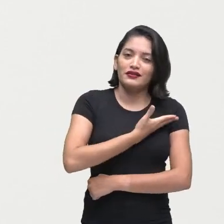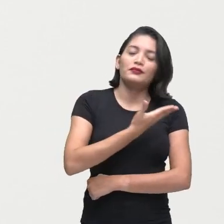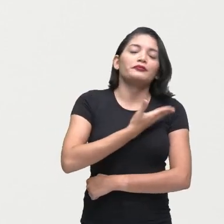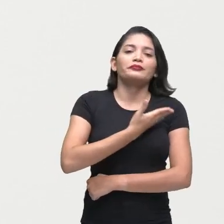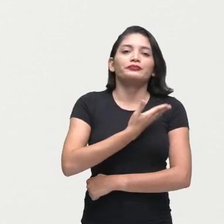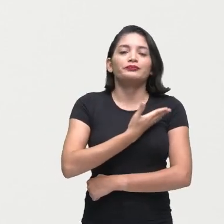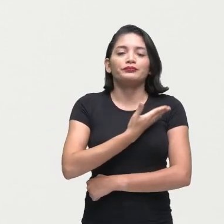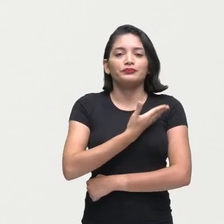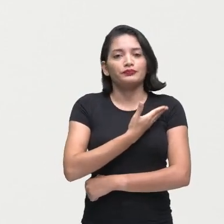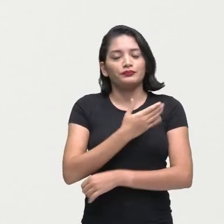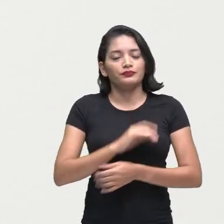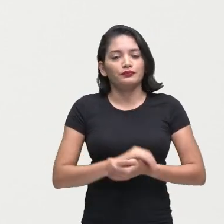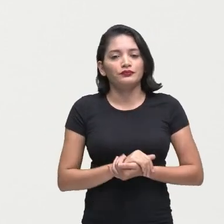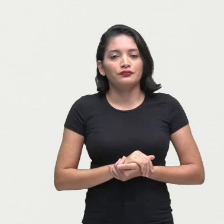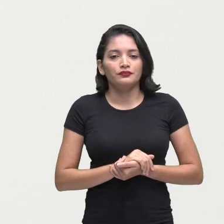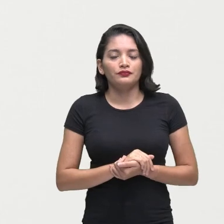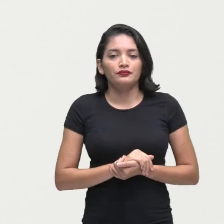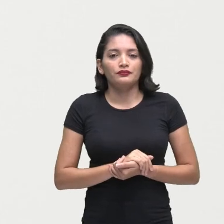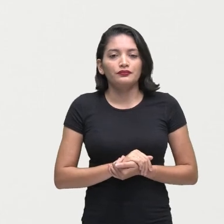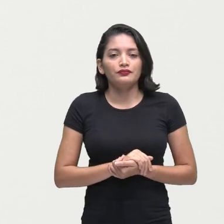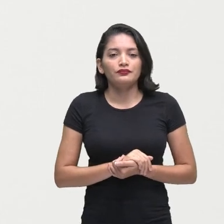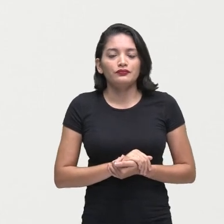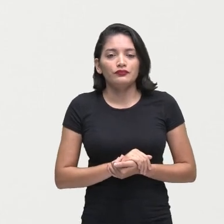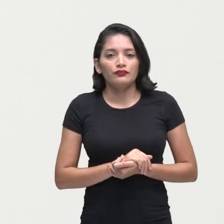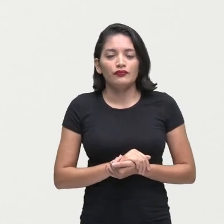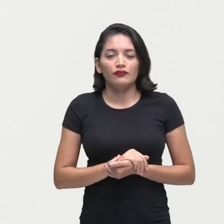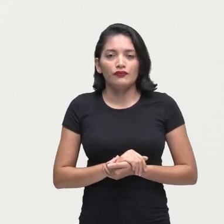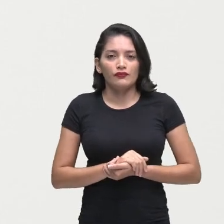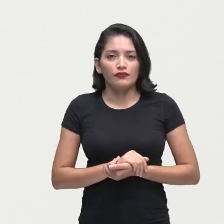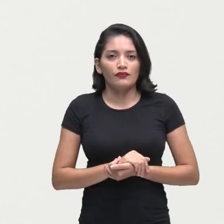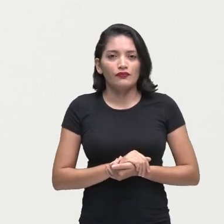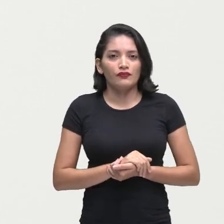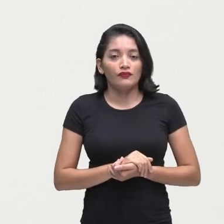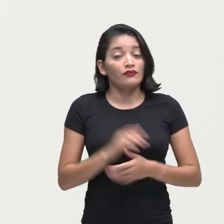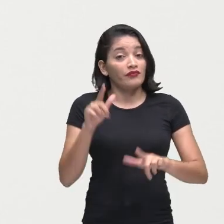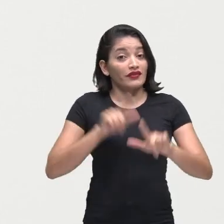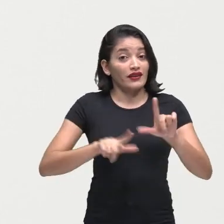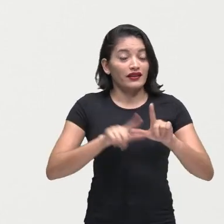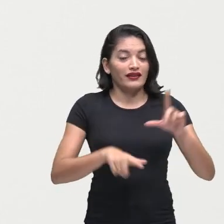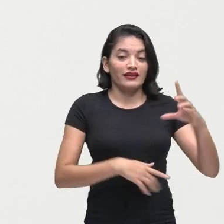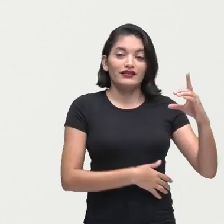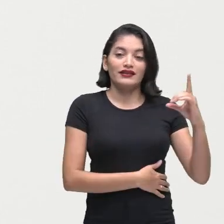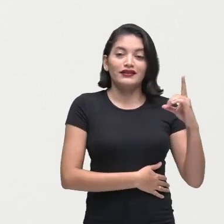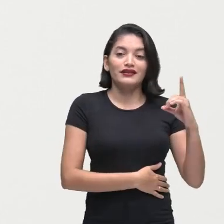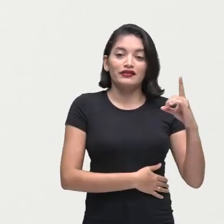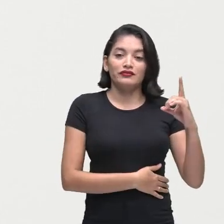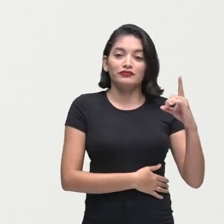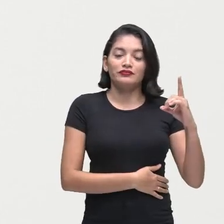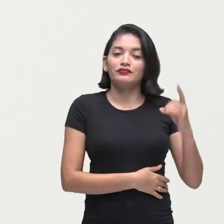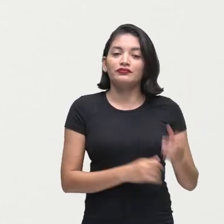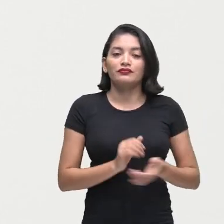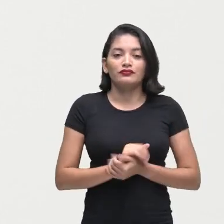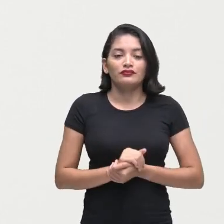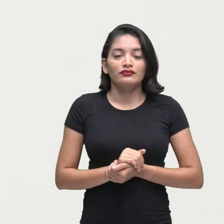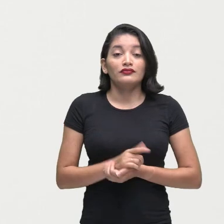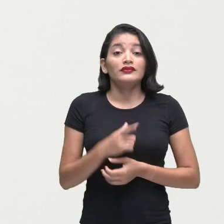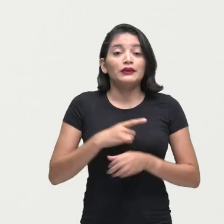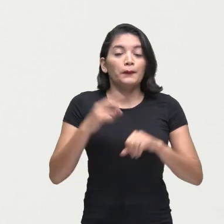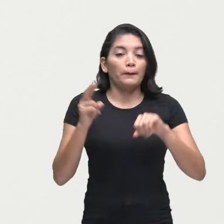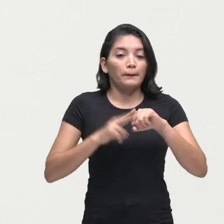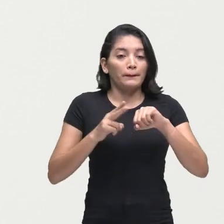Anderson Friends são amigos e na lerdi nós temos um